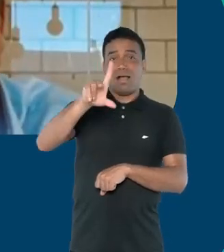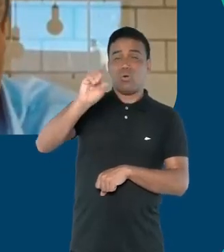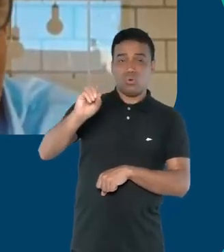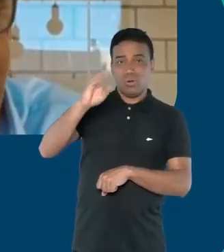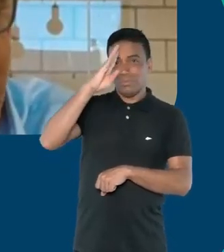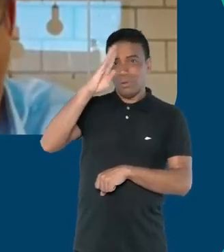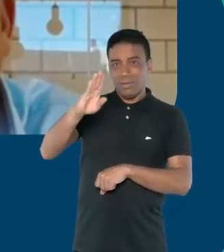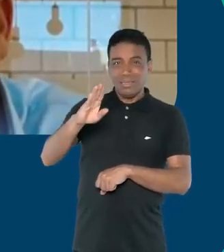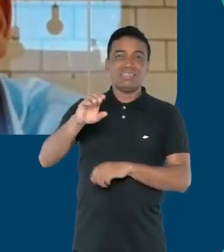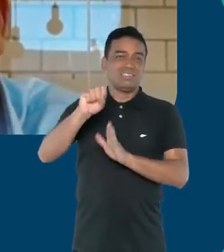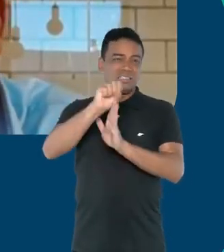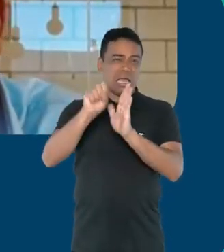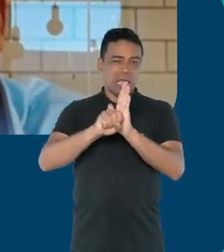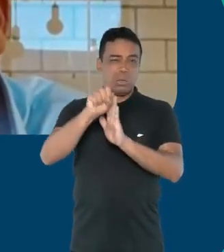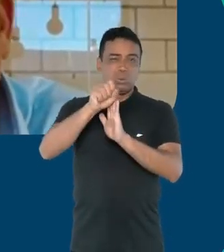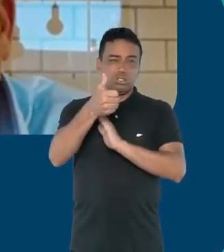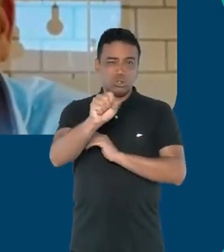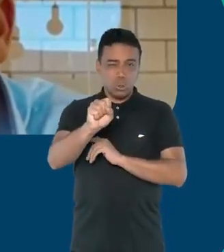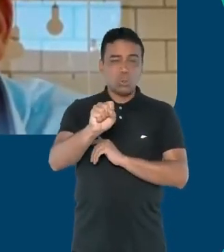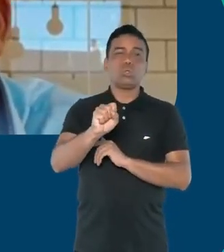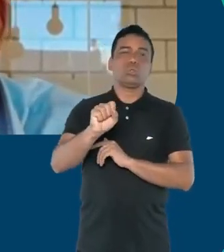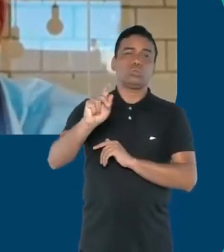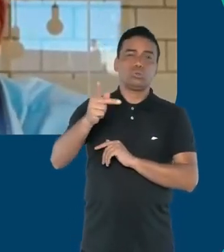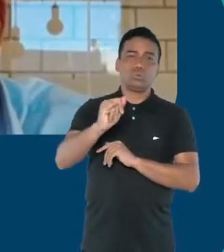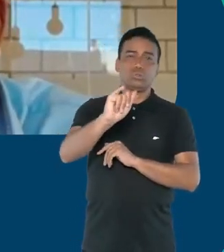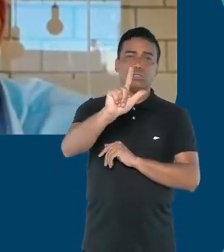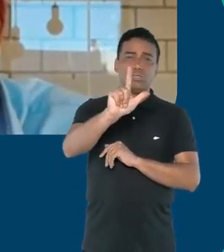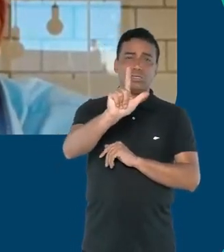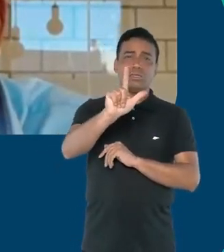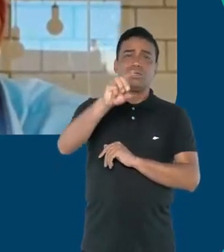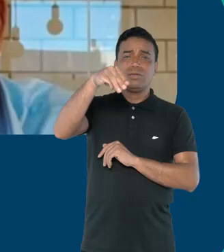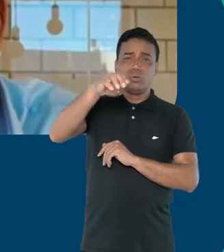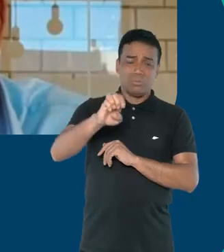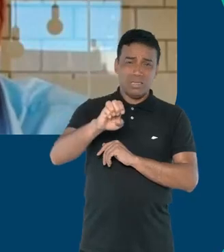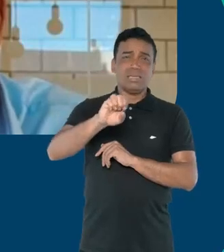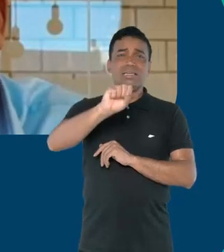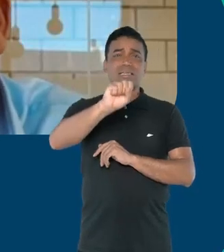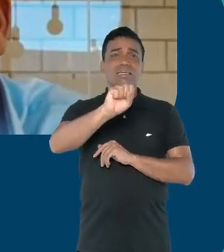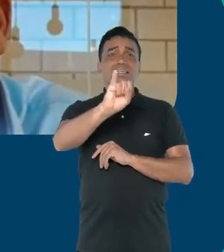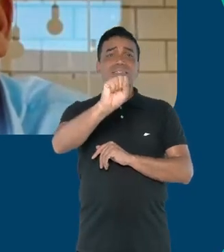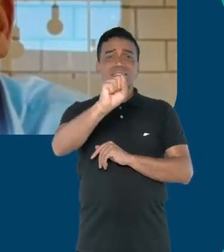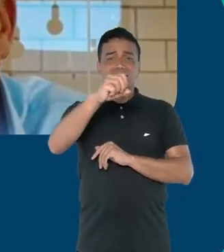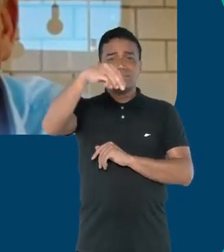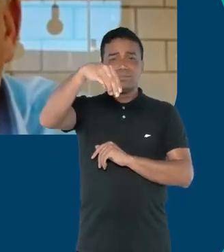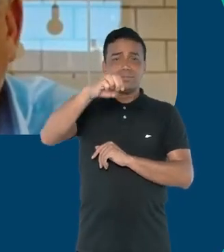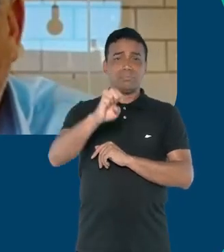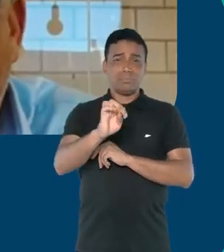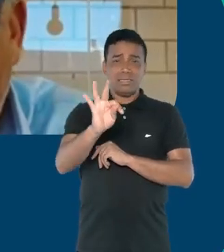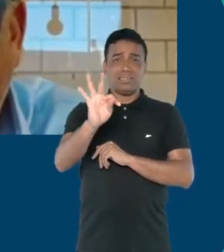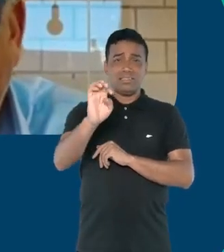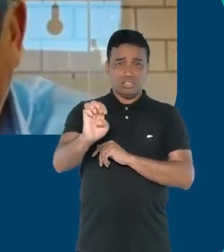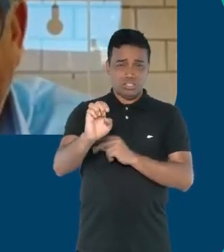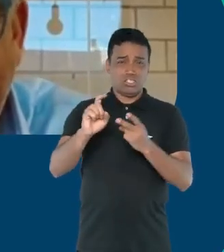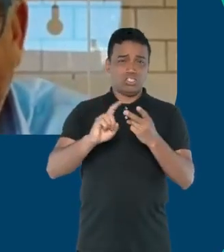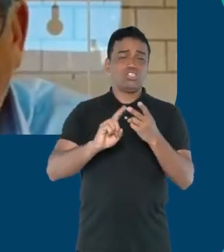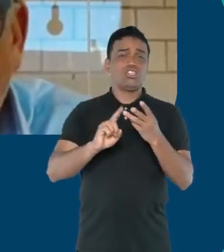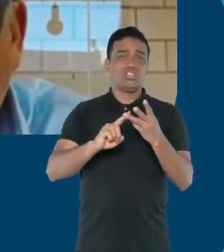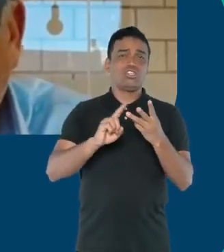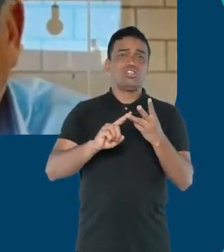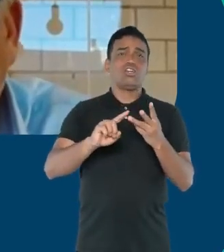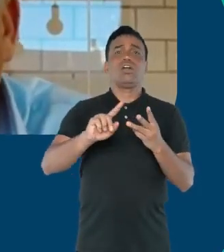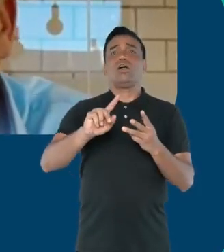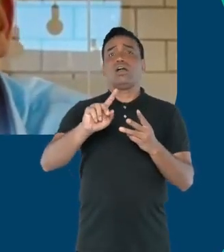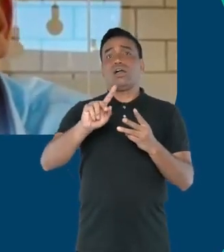Hume, Smith e Rousseau, né? E ele tinha a mão pesada,